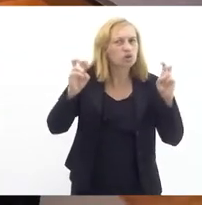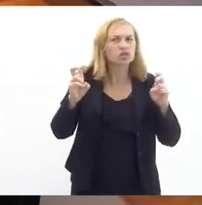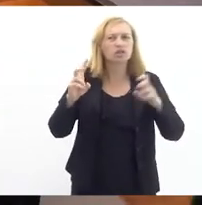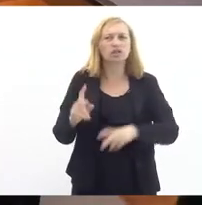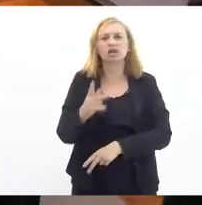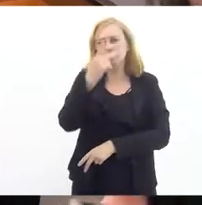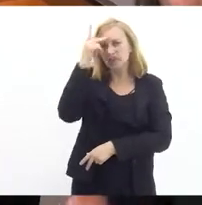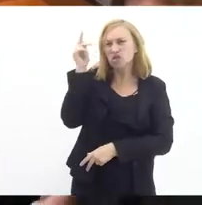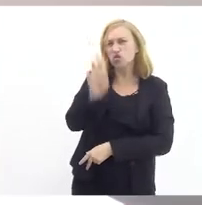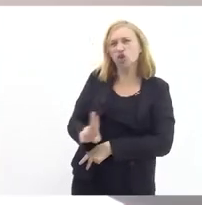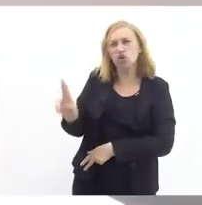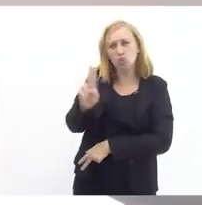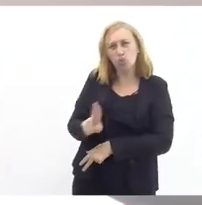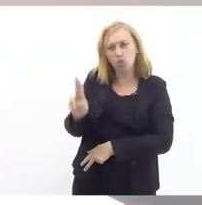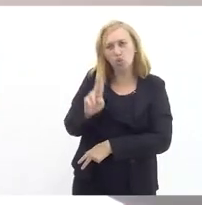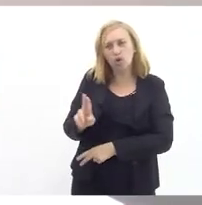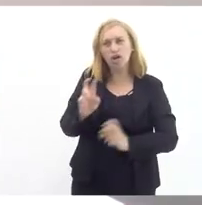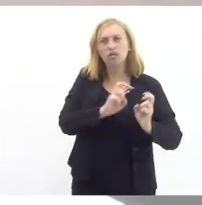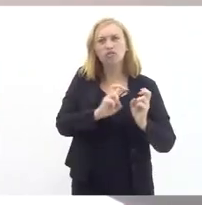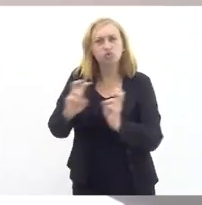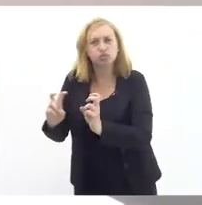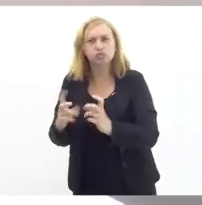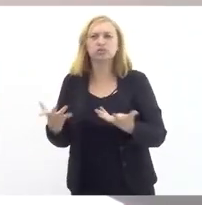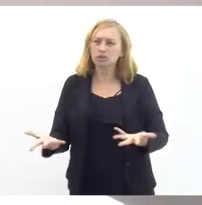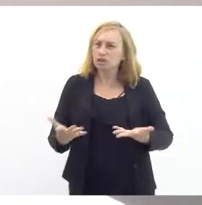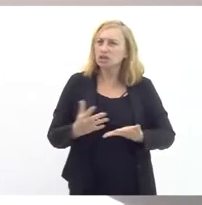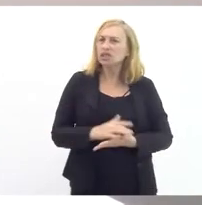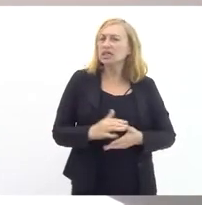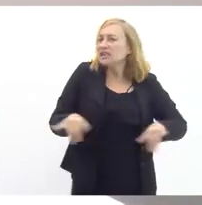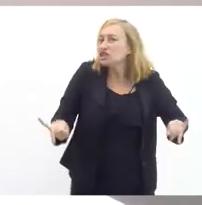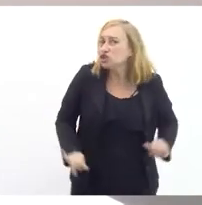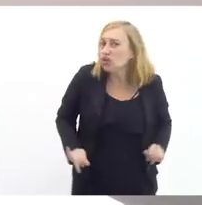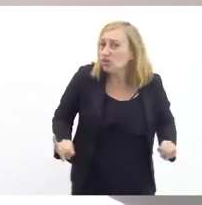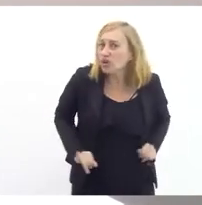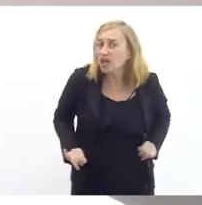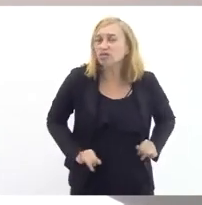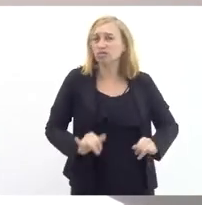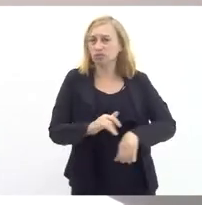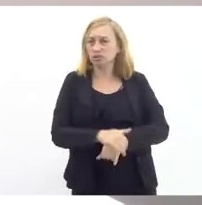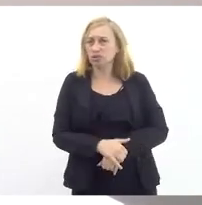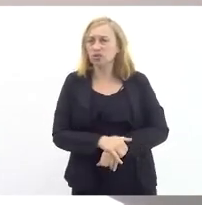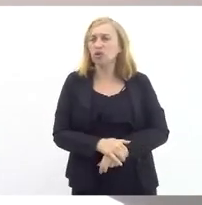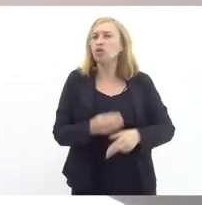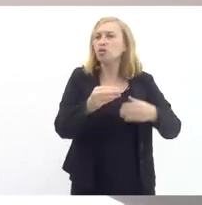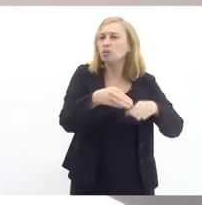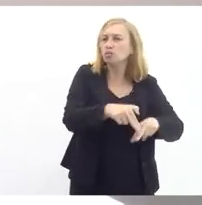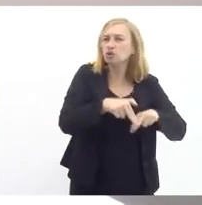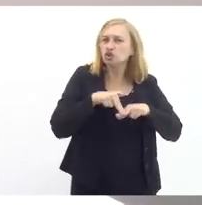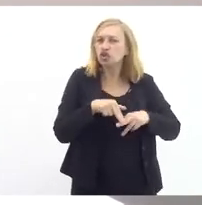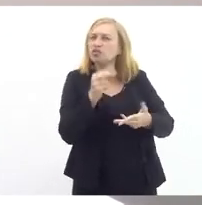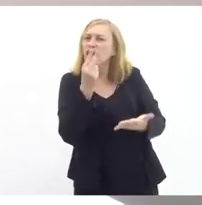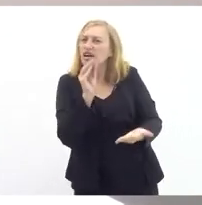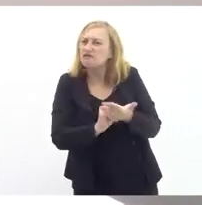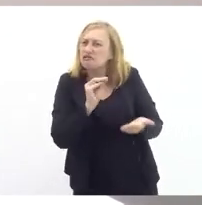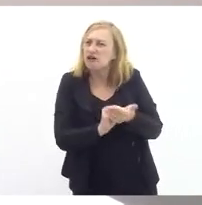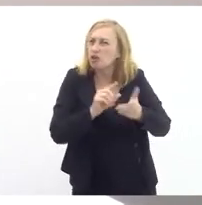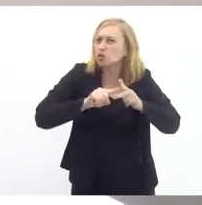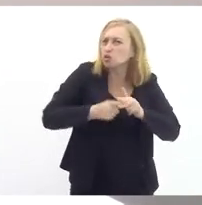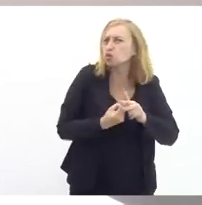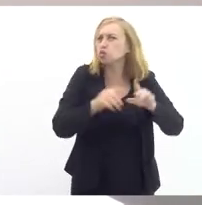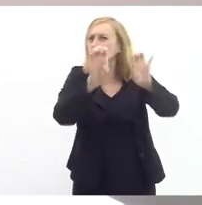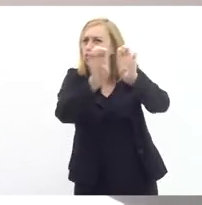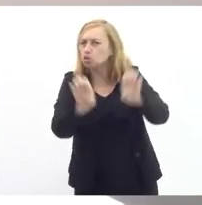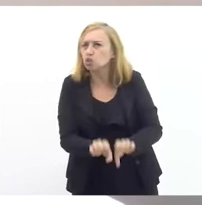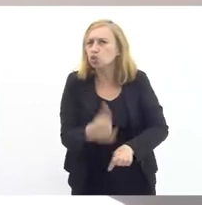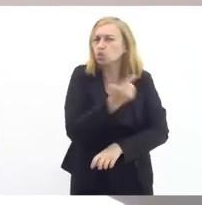passageiro, do usuário, do sistema ferroviário, que está sofrendo bastante, é devido à falta de manutenção, à falta de estrutura por